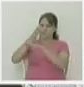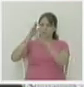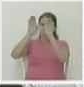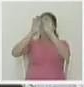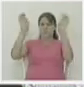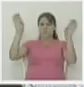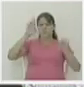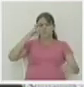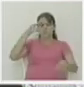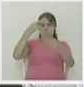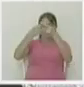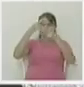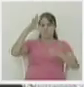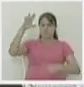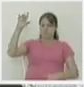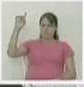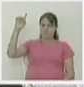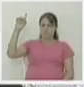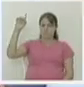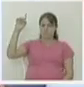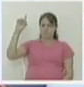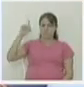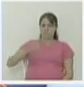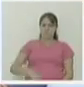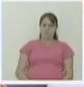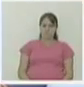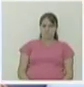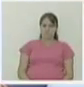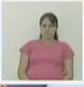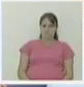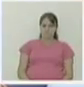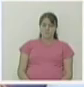Em outras palavras, não poderá ser filho de Deus.